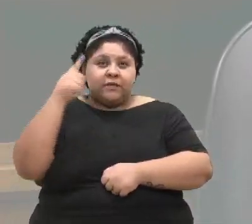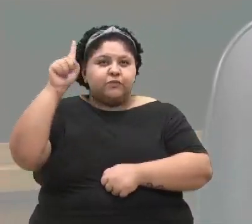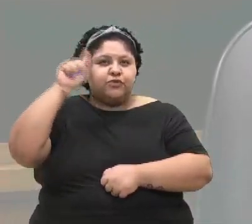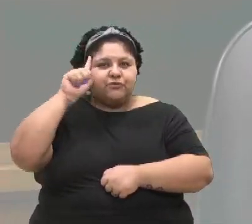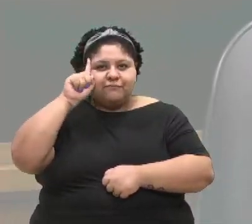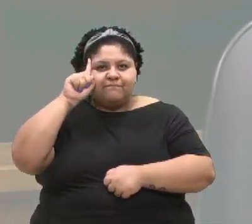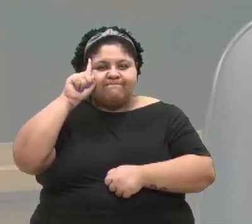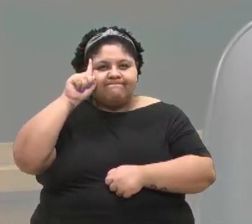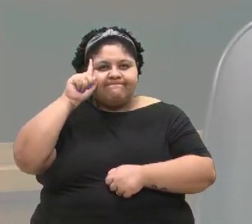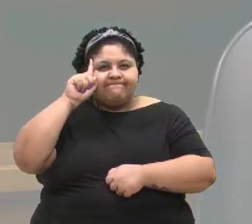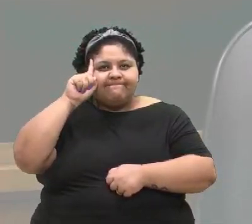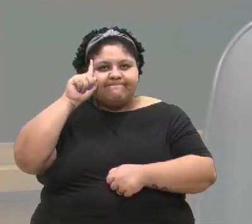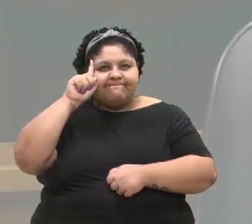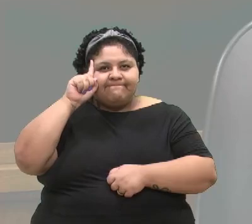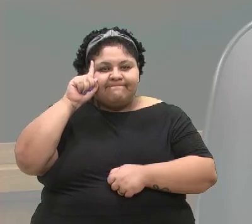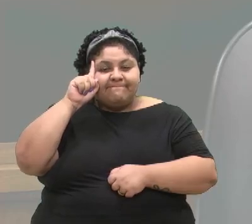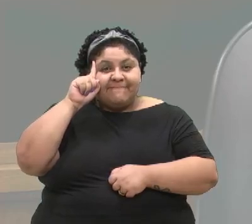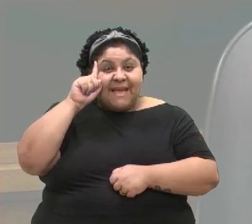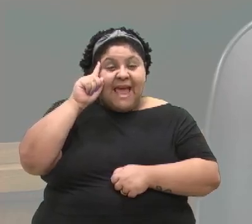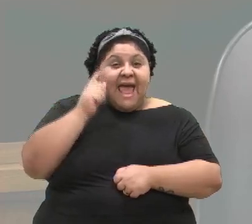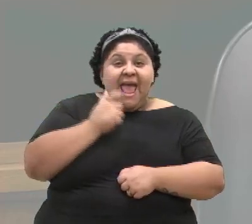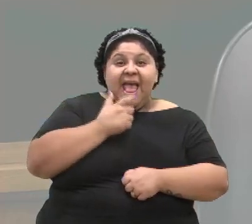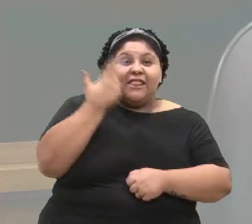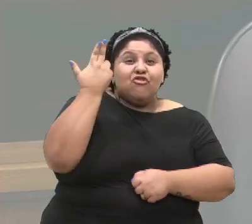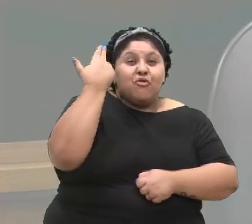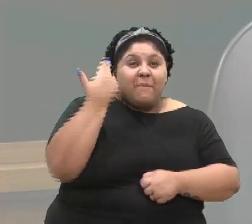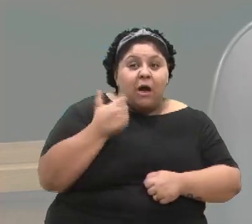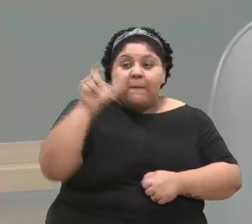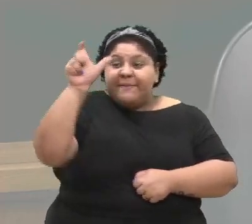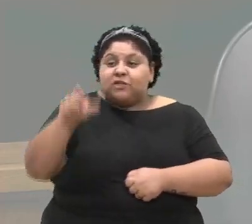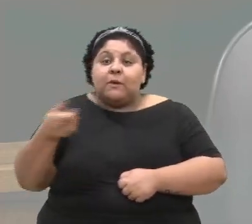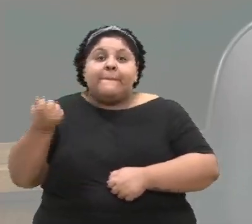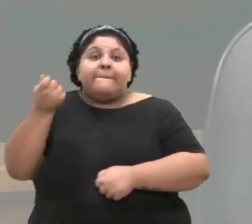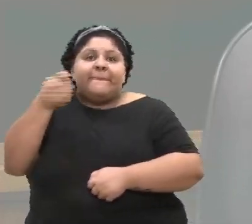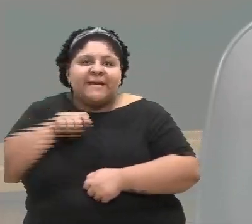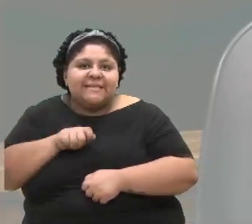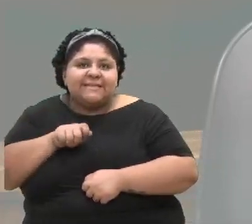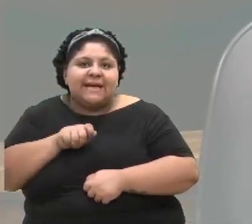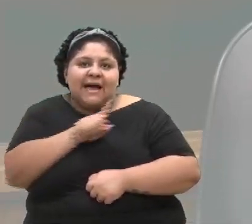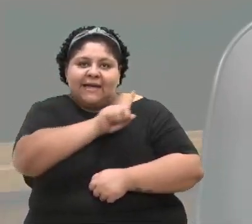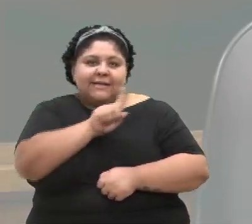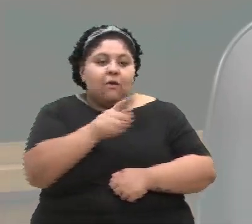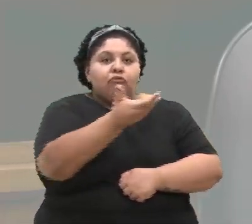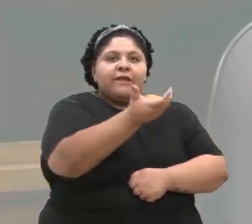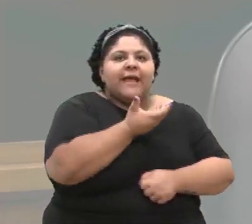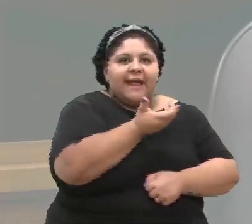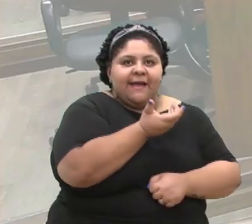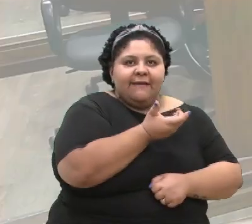precise ter 5 empregos e precise trabalhar 14 horas por dia.